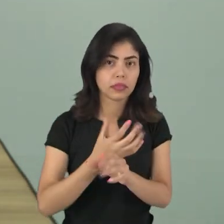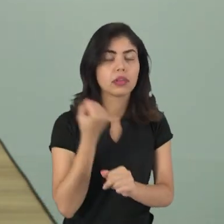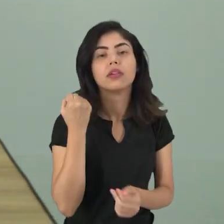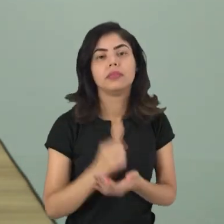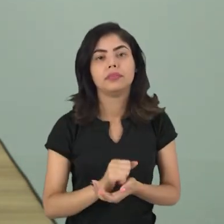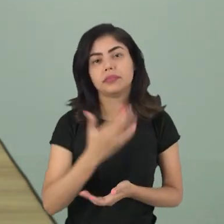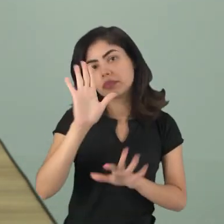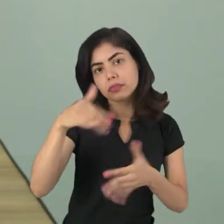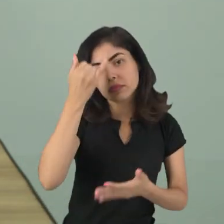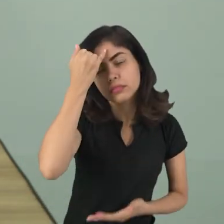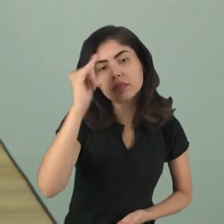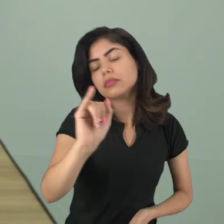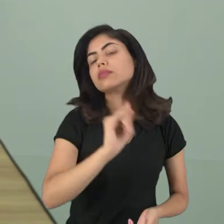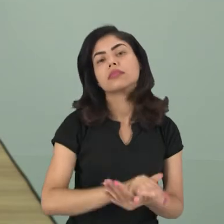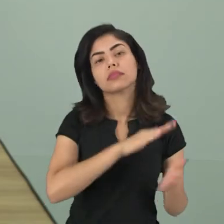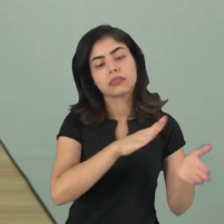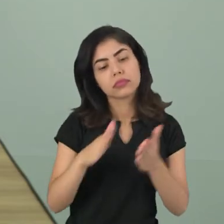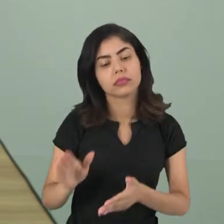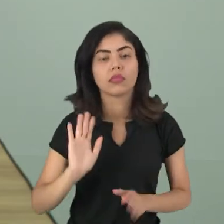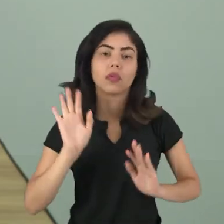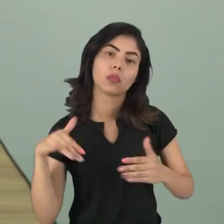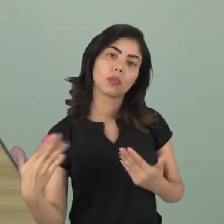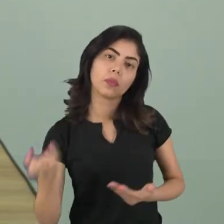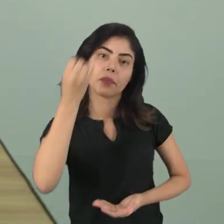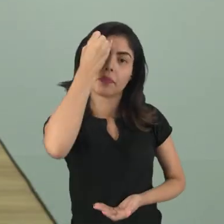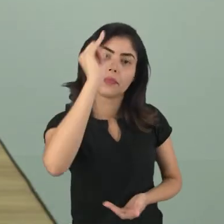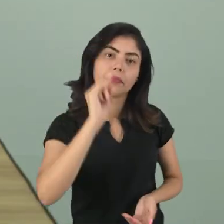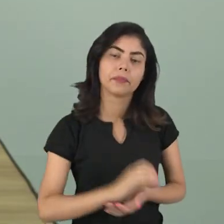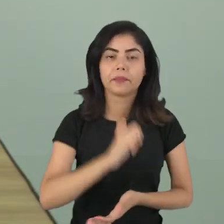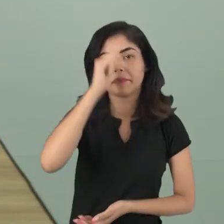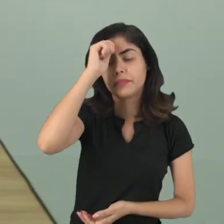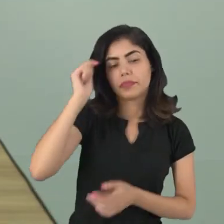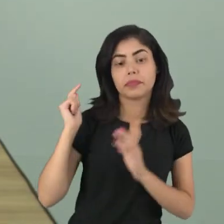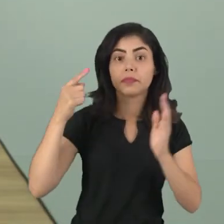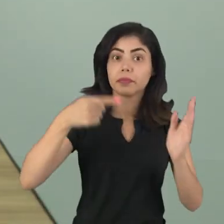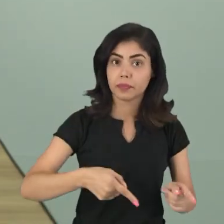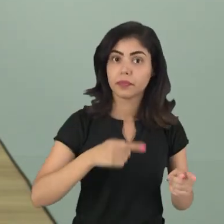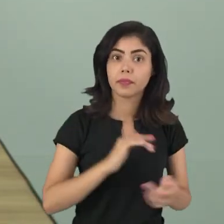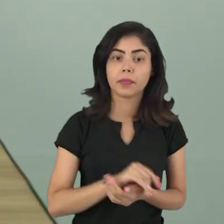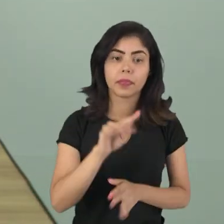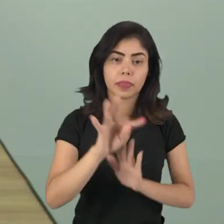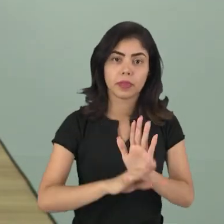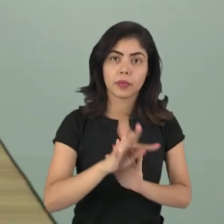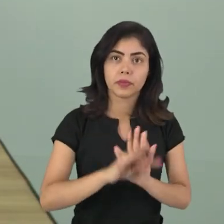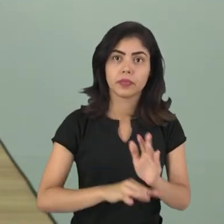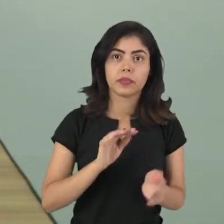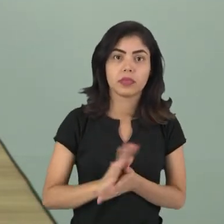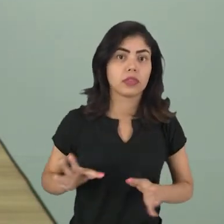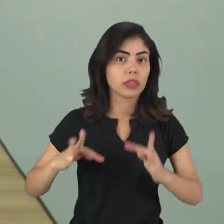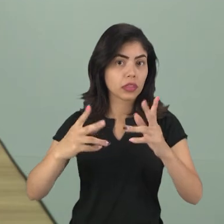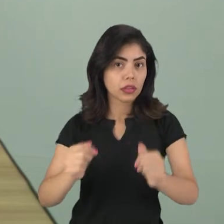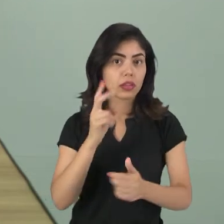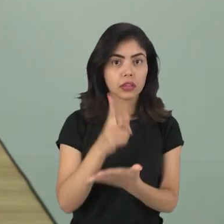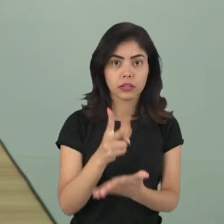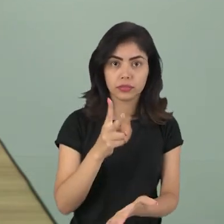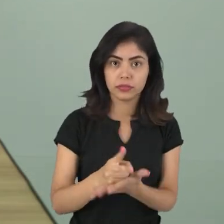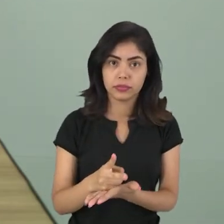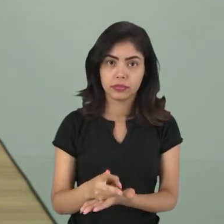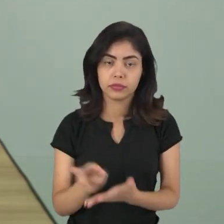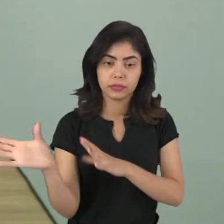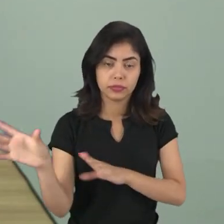brasileiro também não está dando a extensão do litoral, o tamanho, né, dele também não é essa a